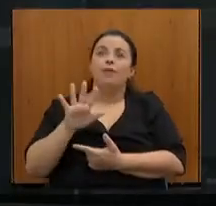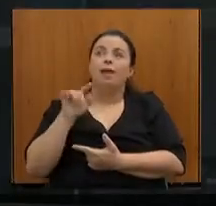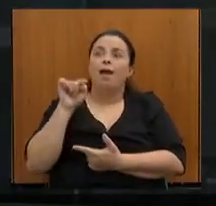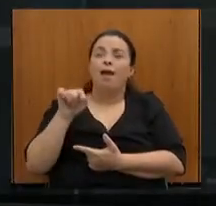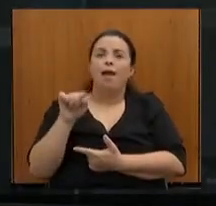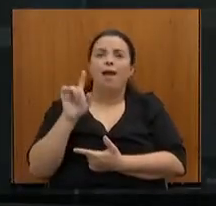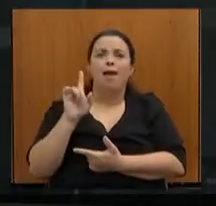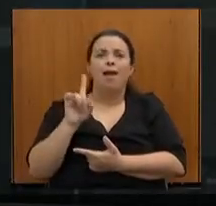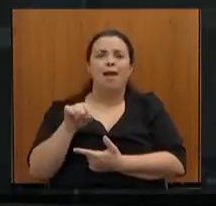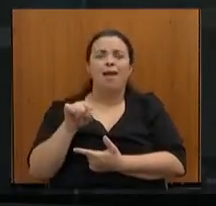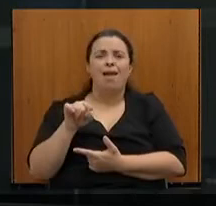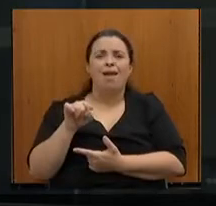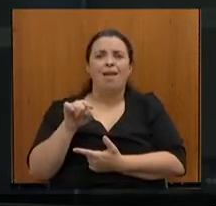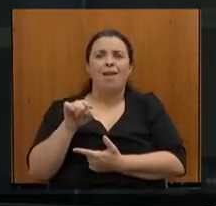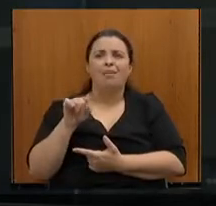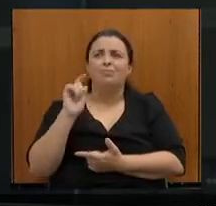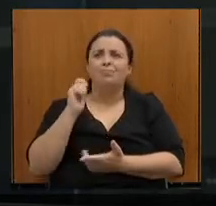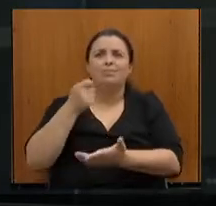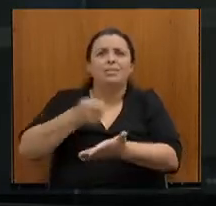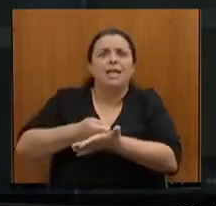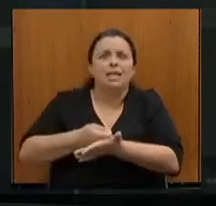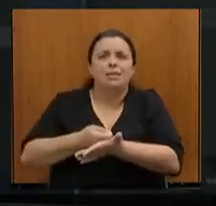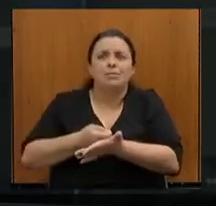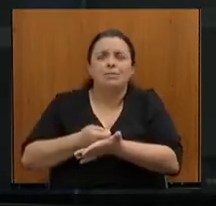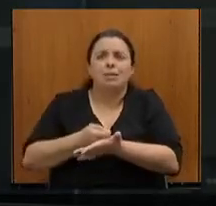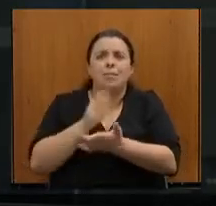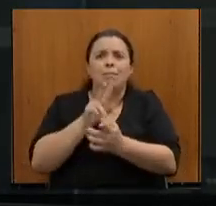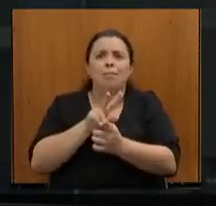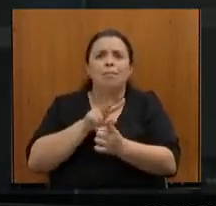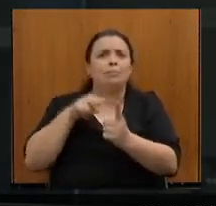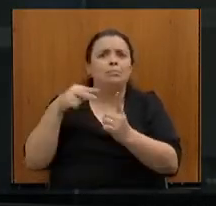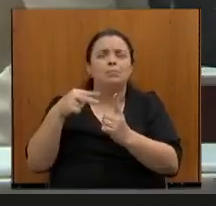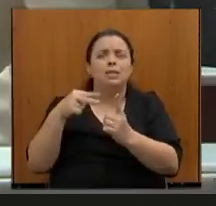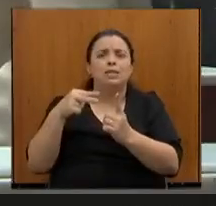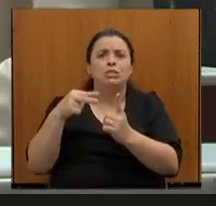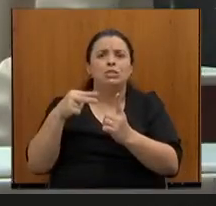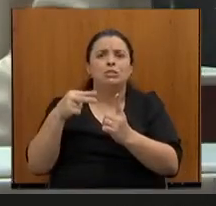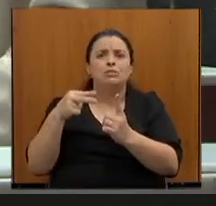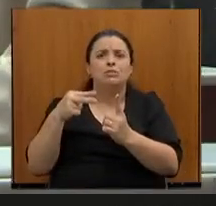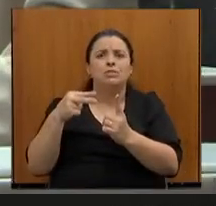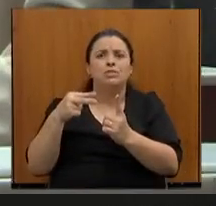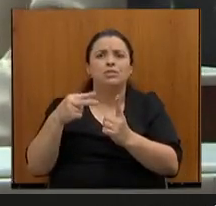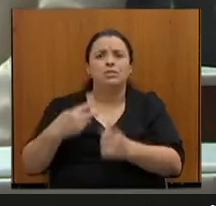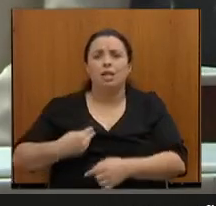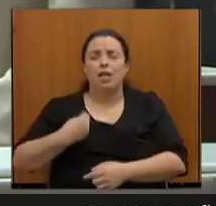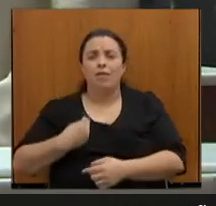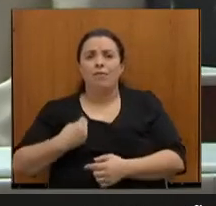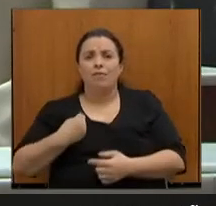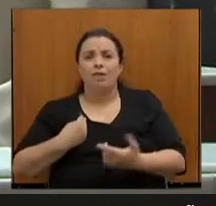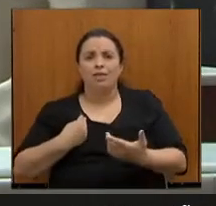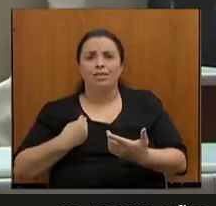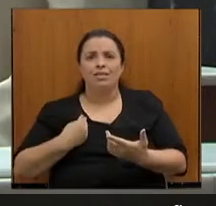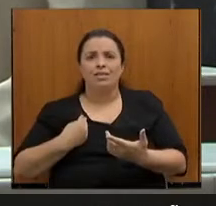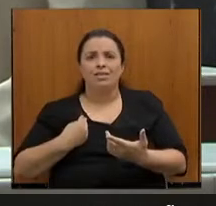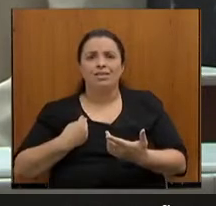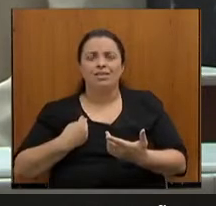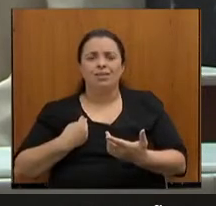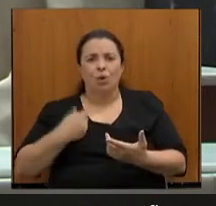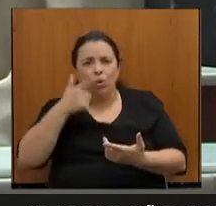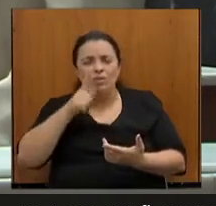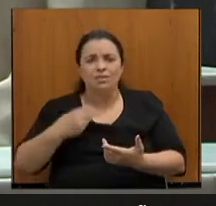na perspectiva de sobrevivência de um bebê à gestação e ao parto. Isto não é